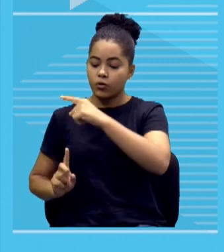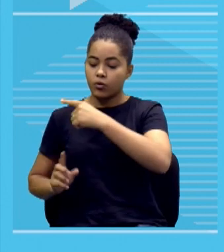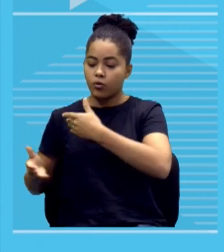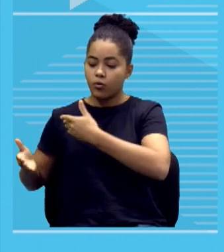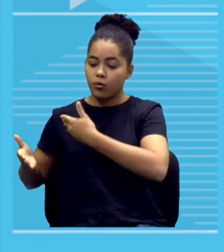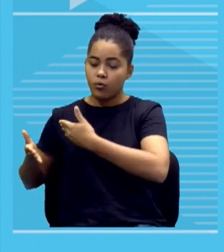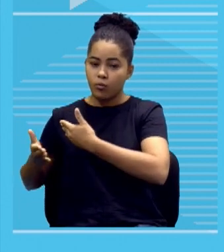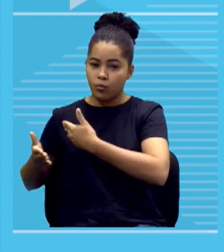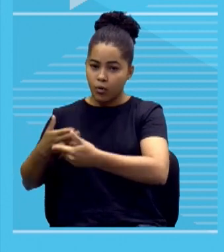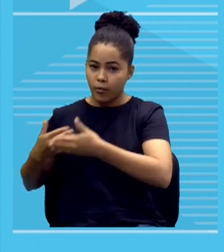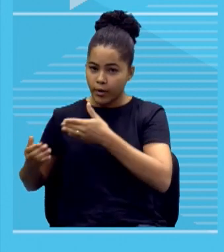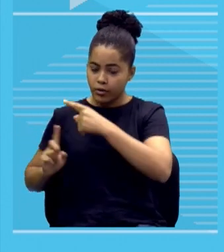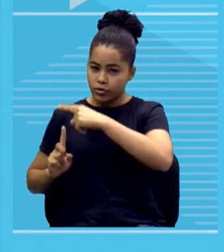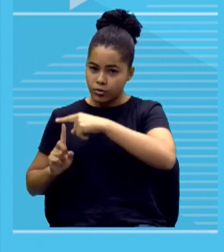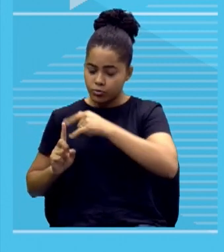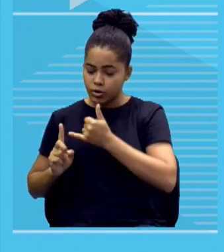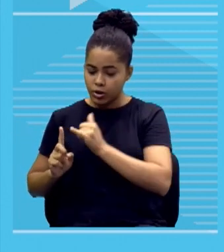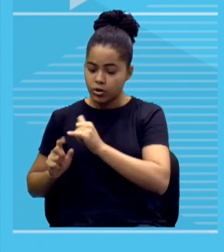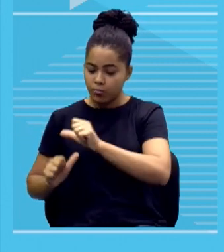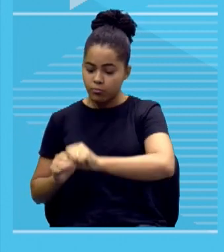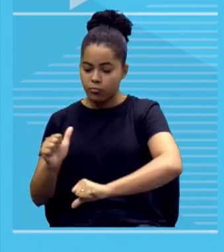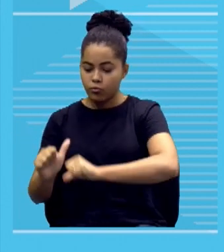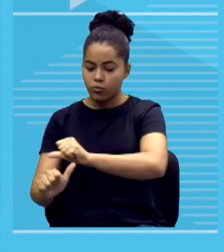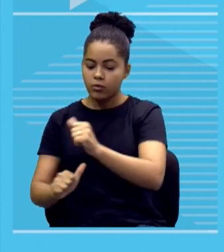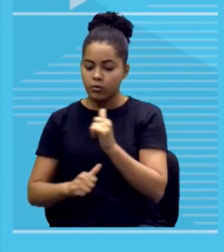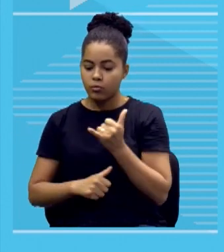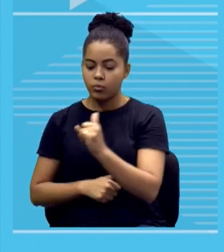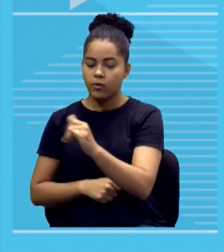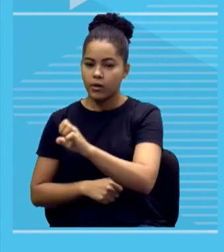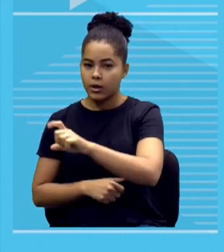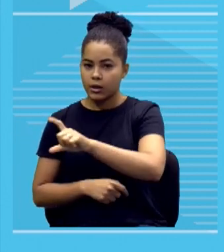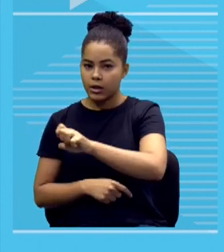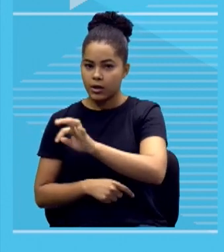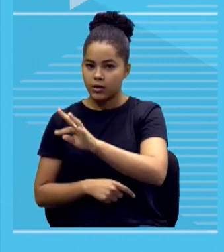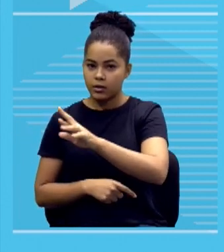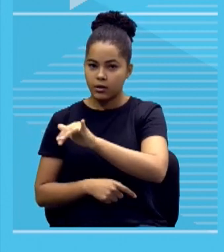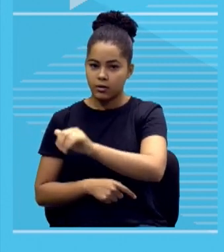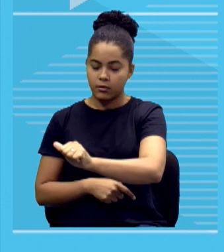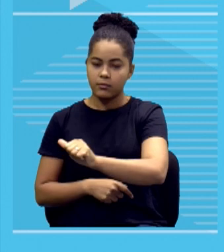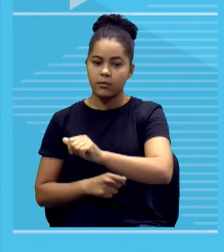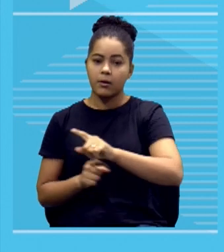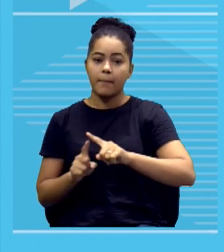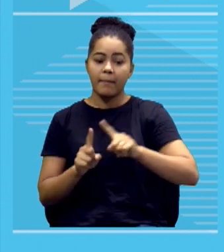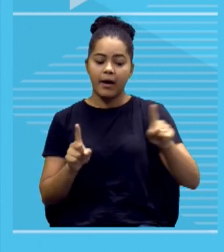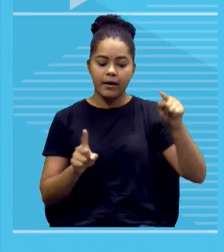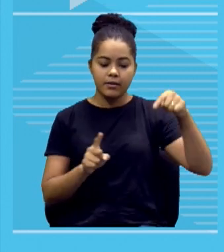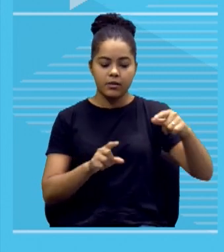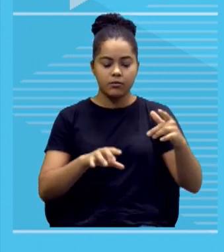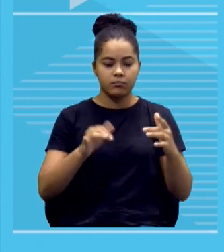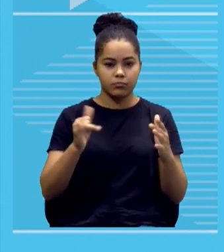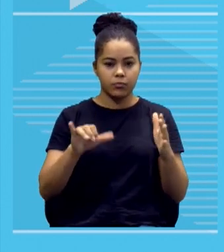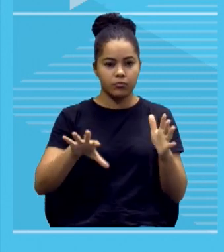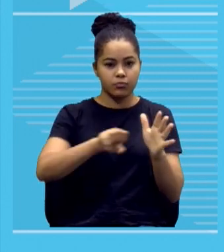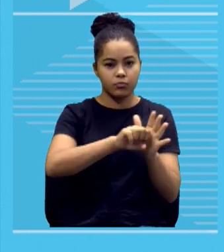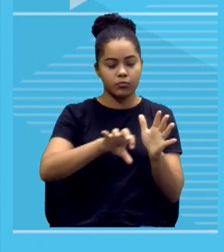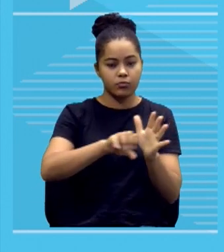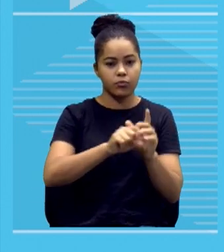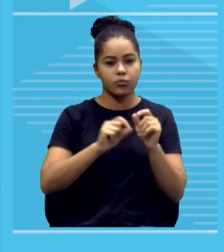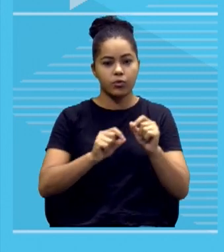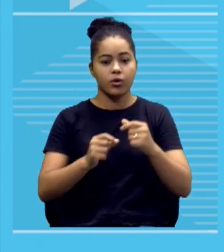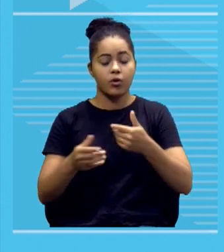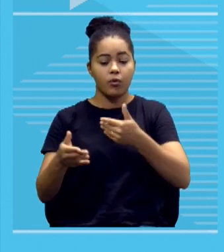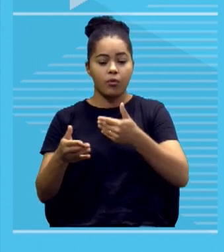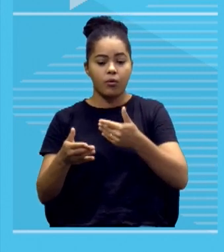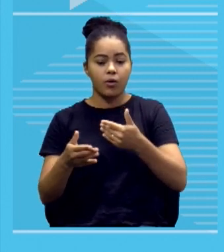energia em energia elétrica, o receptor ele transforma energia elétrica em qualquer outro tipo de